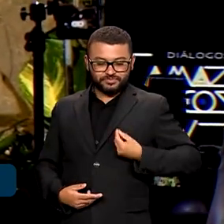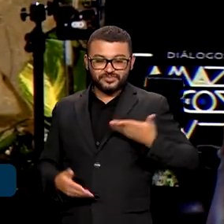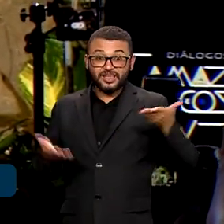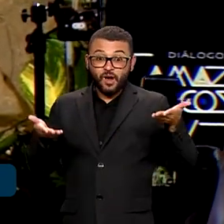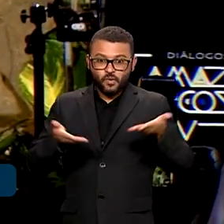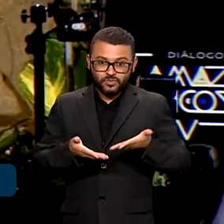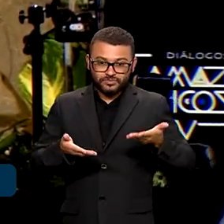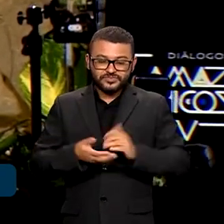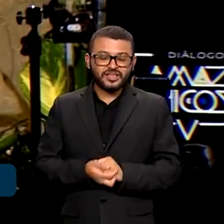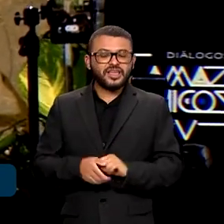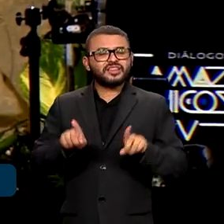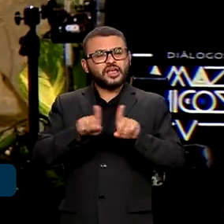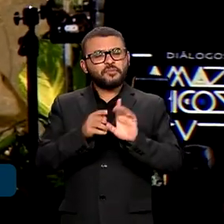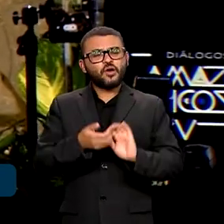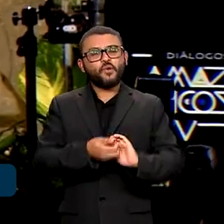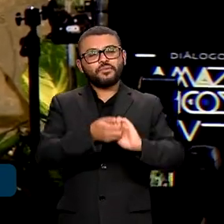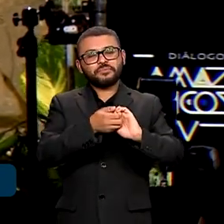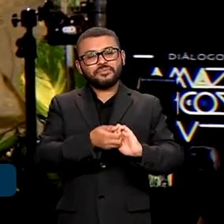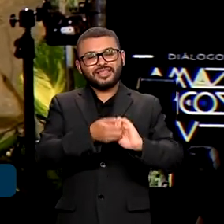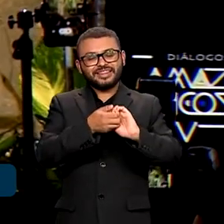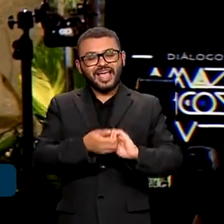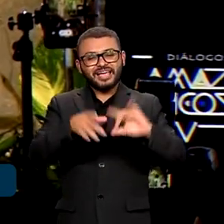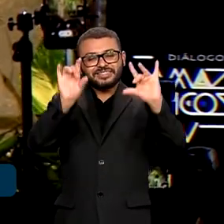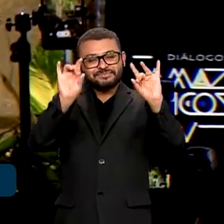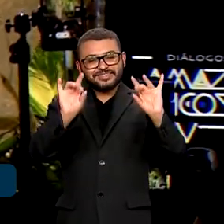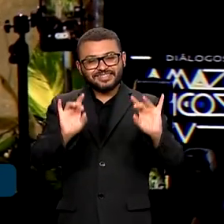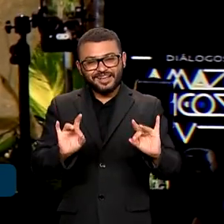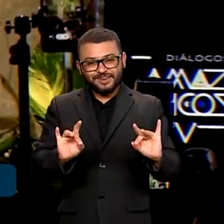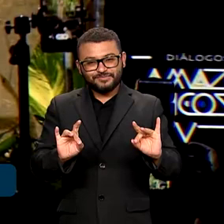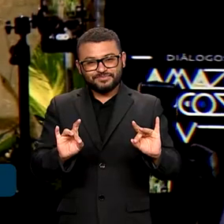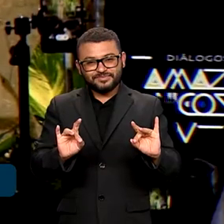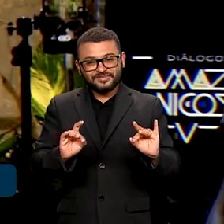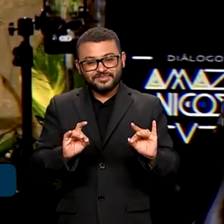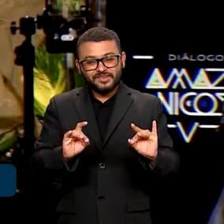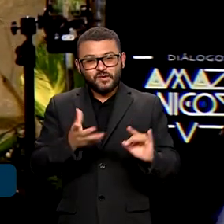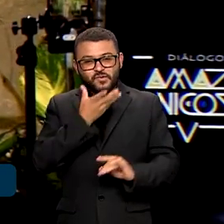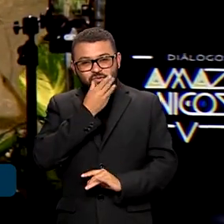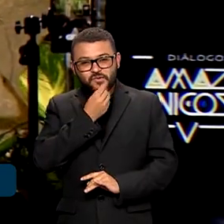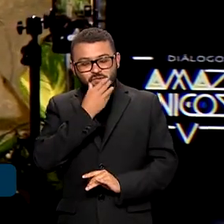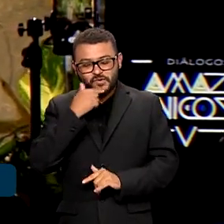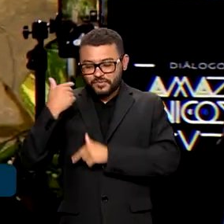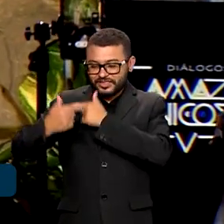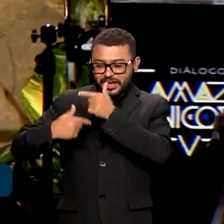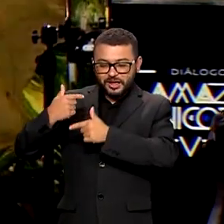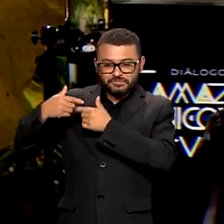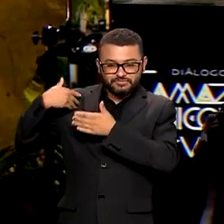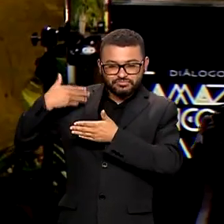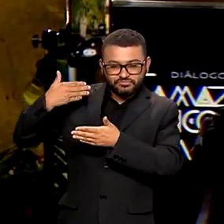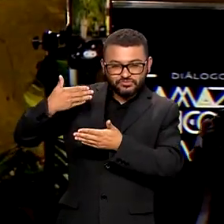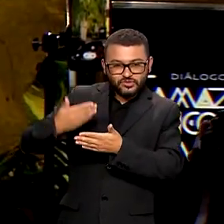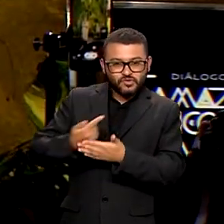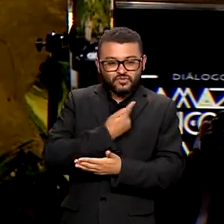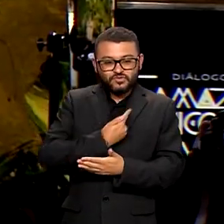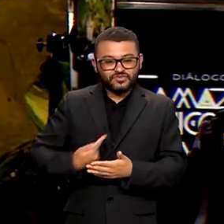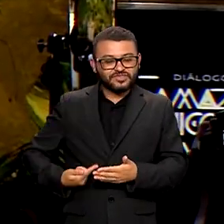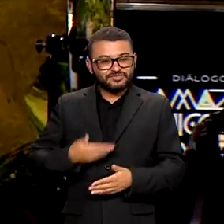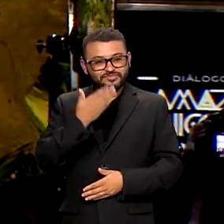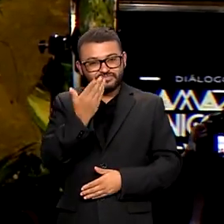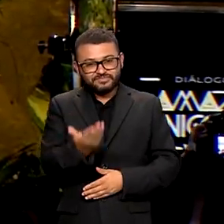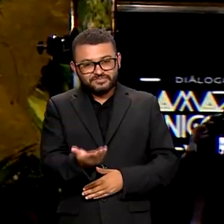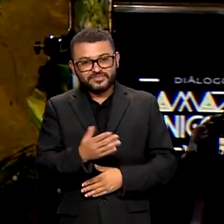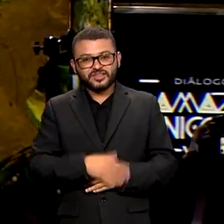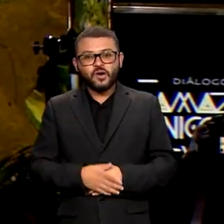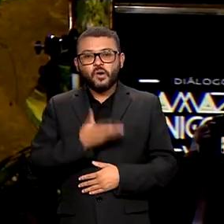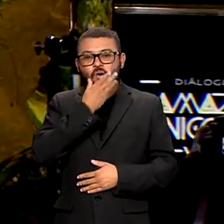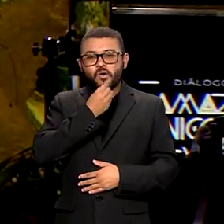e quero cumprimentar de um modo muito especial esse parceiro de jornada de governo, nosso companheiro